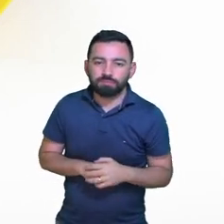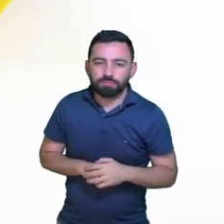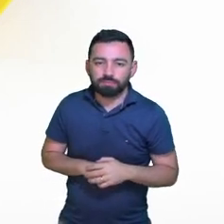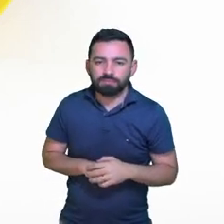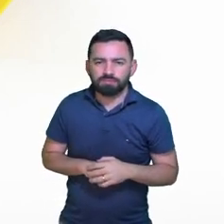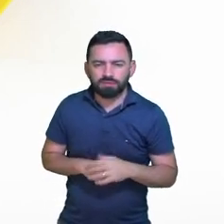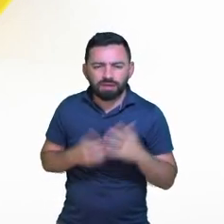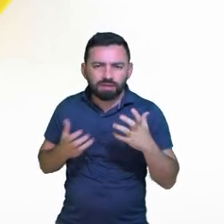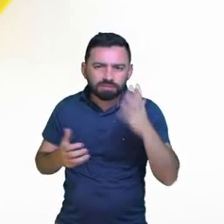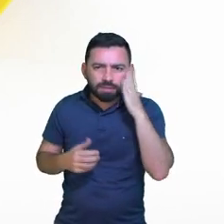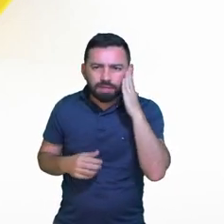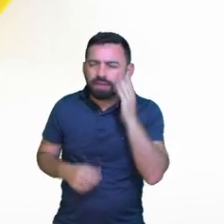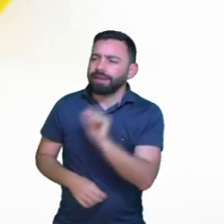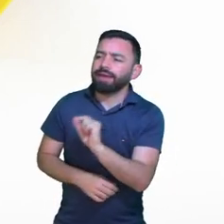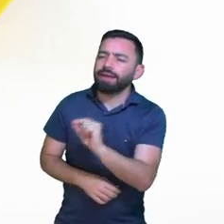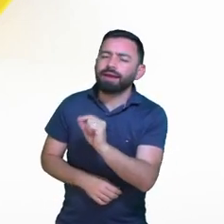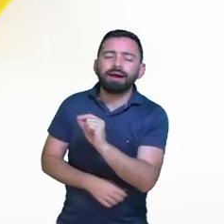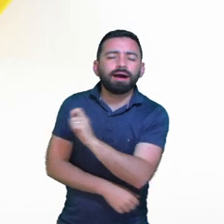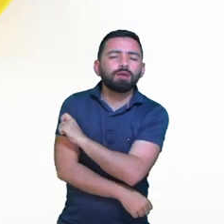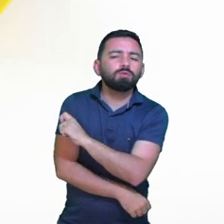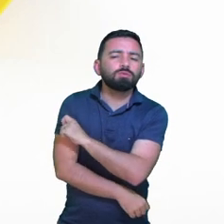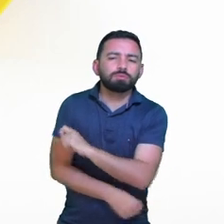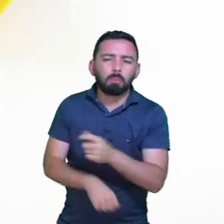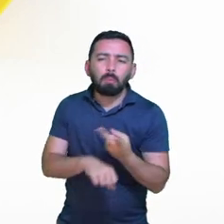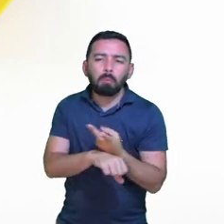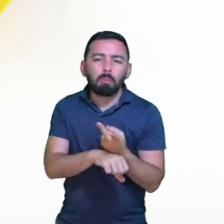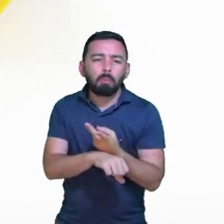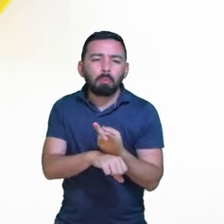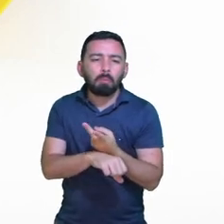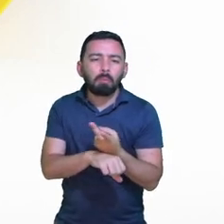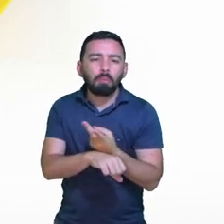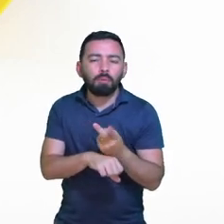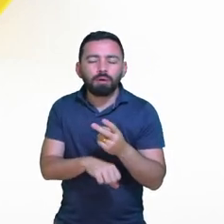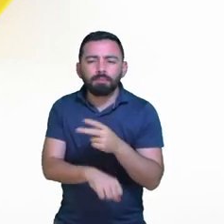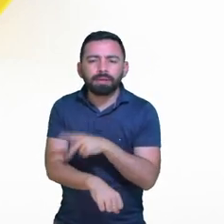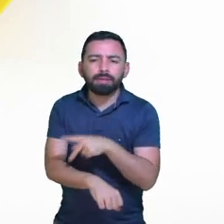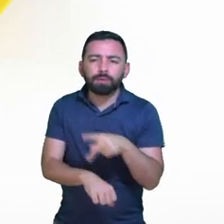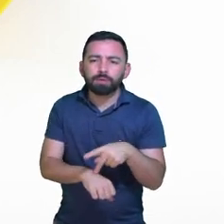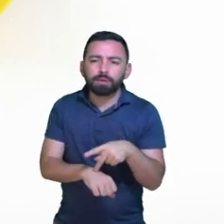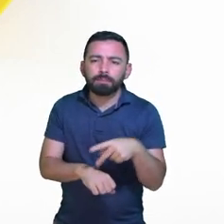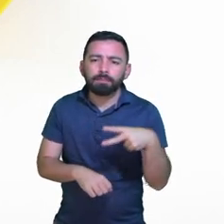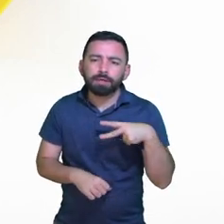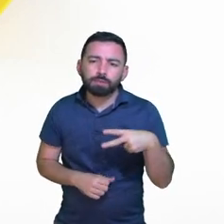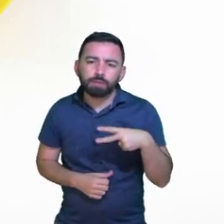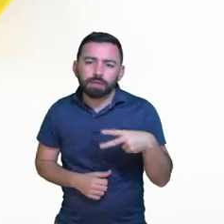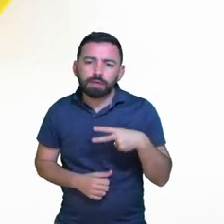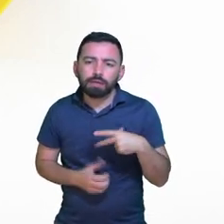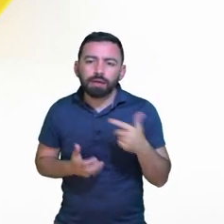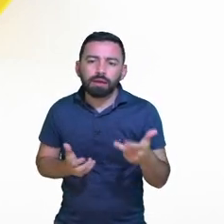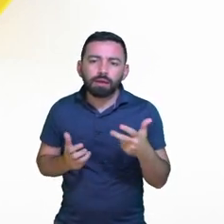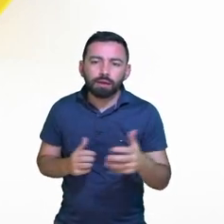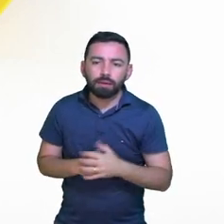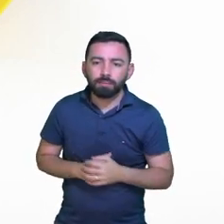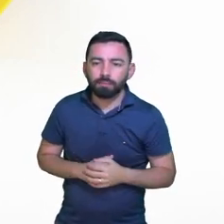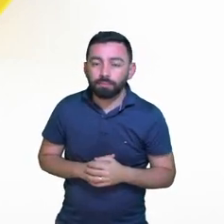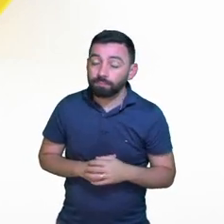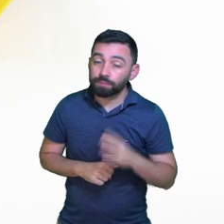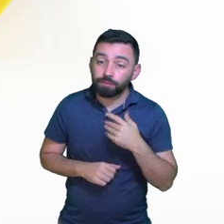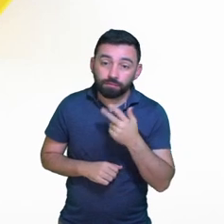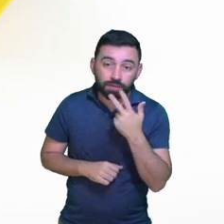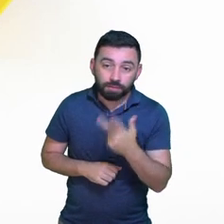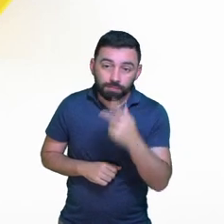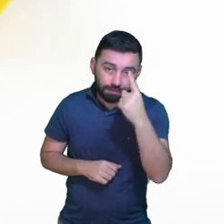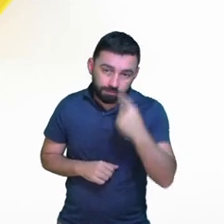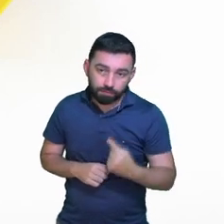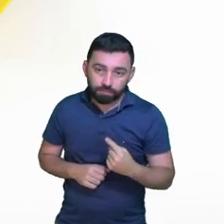quis saber quem era esse aluno Quem é esse aluno que tá procurando as faculdades particulares para fazer pedagogia Então vou dizer para vocês o perfil